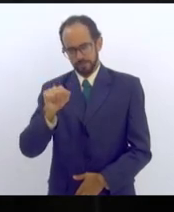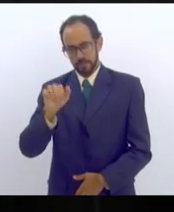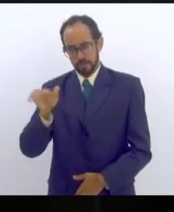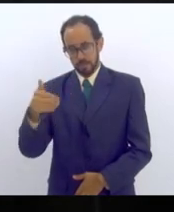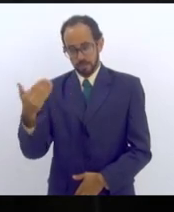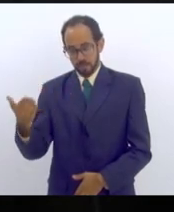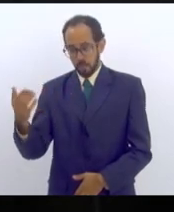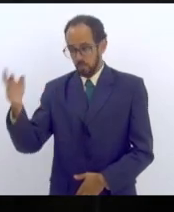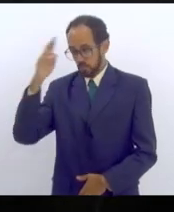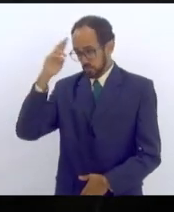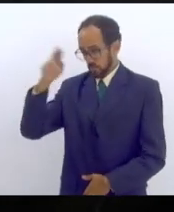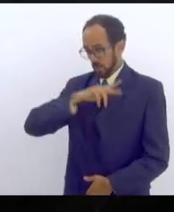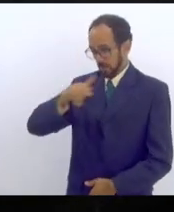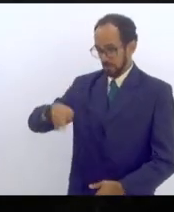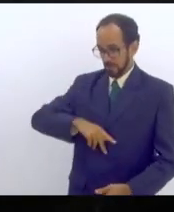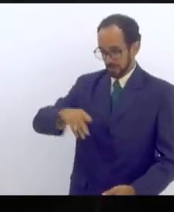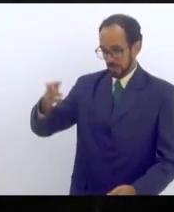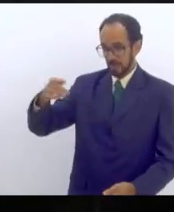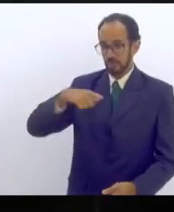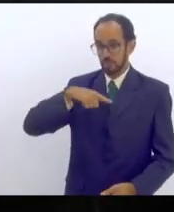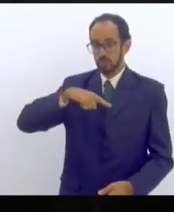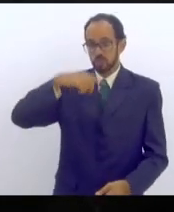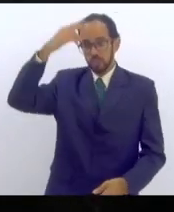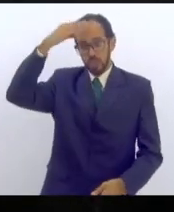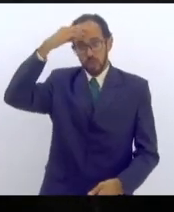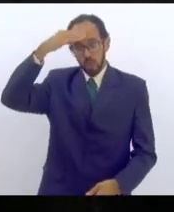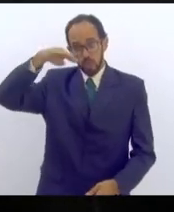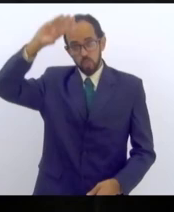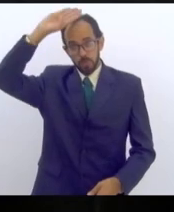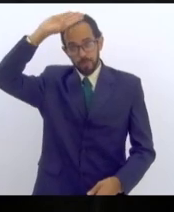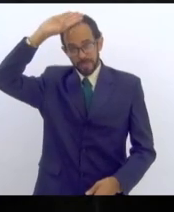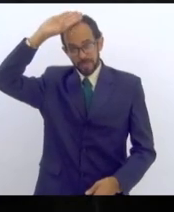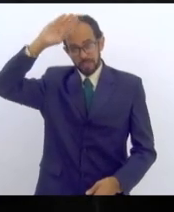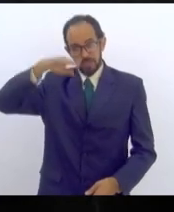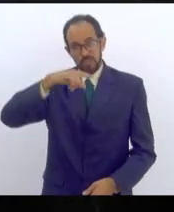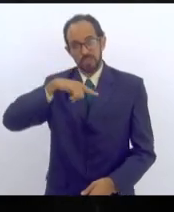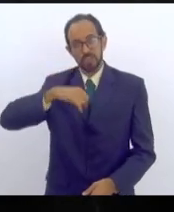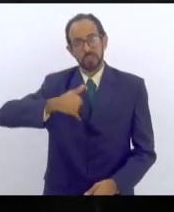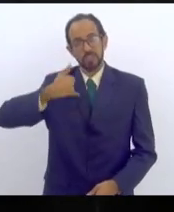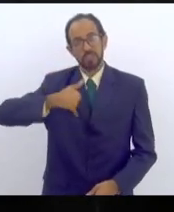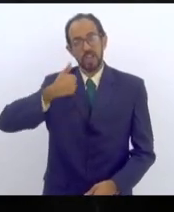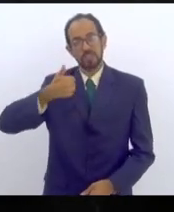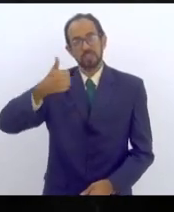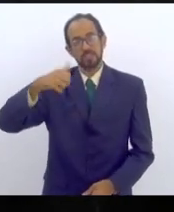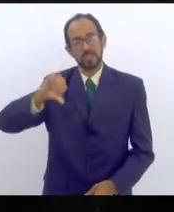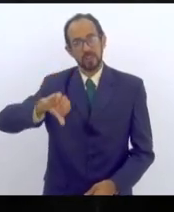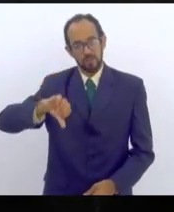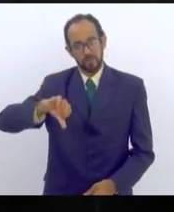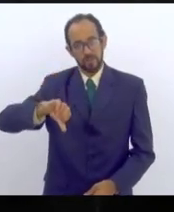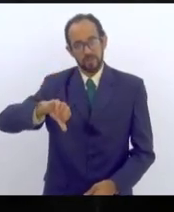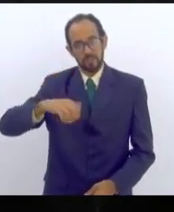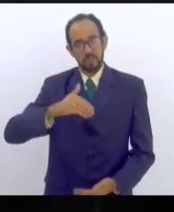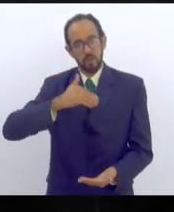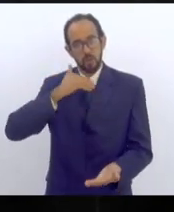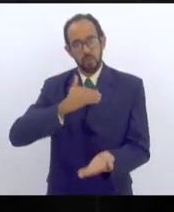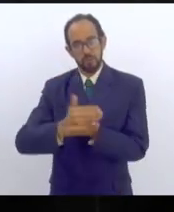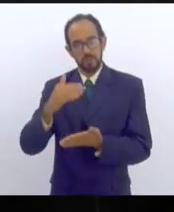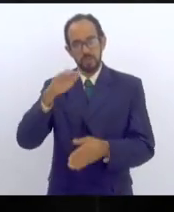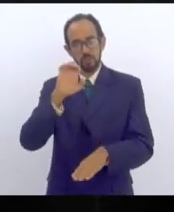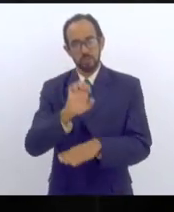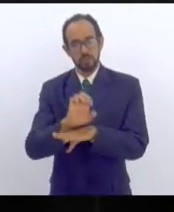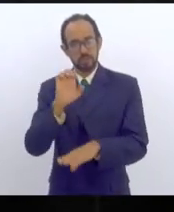acreditar, tupete. E tinha apenas 19 anos. Entrei no Estado